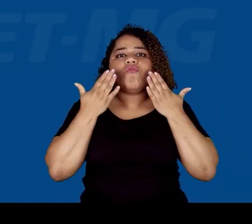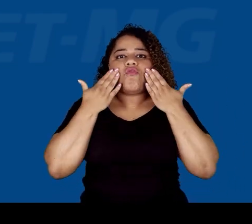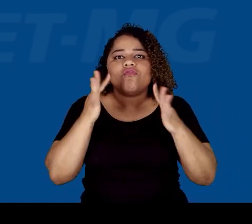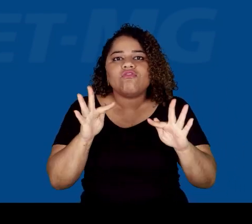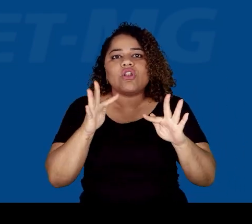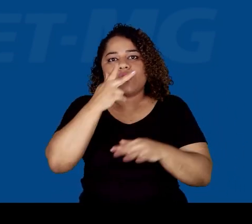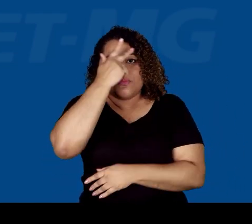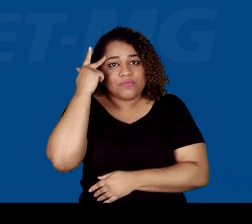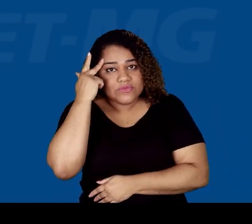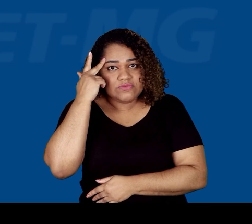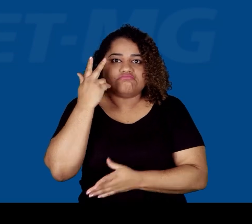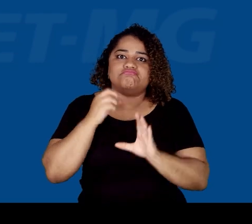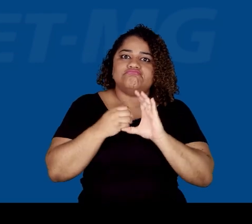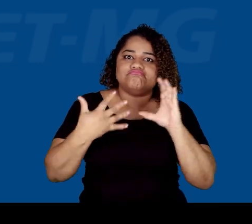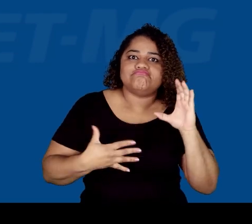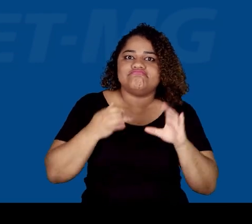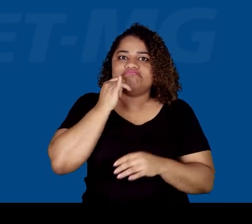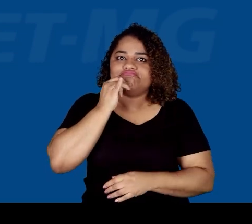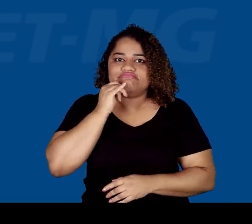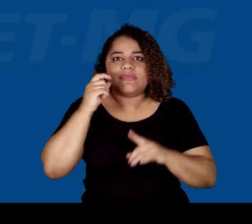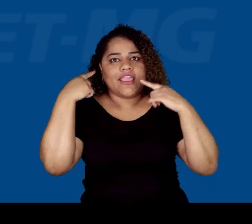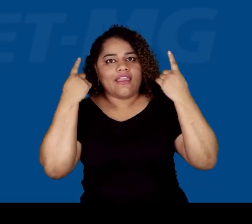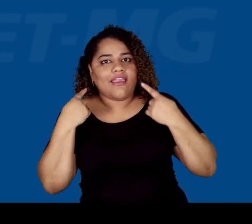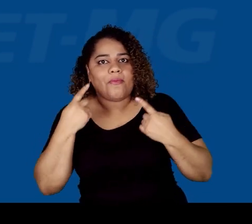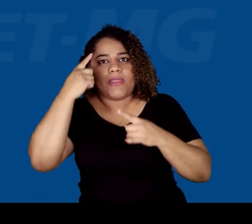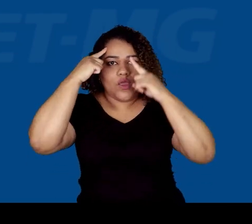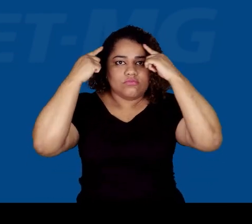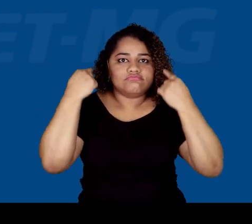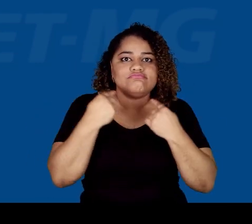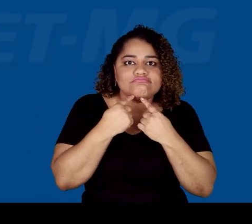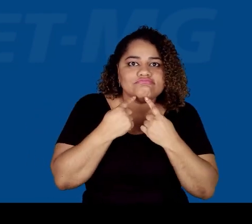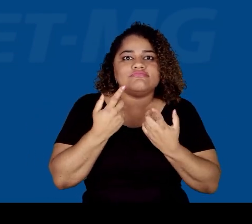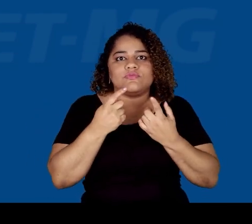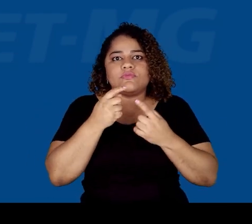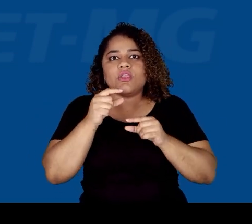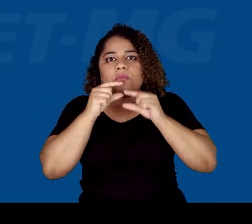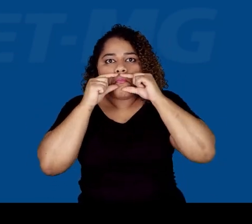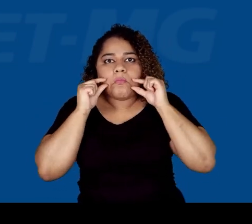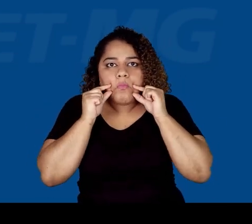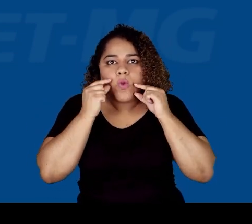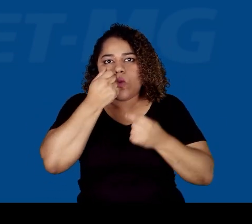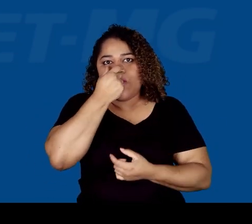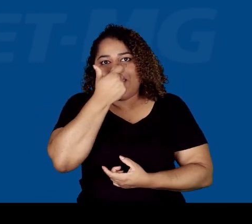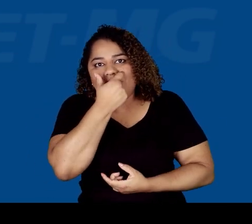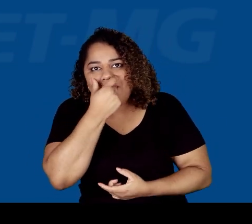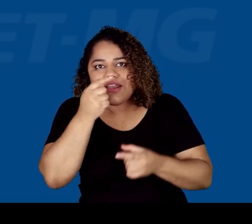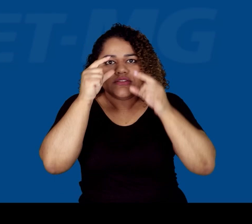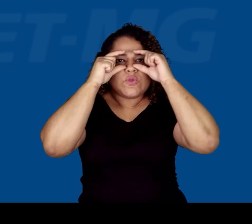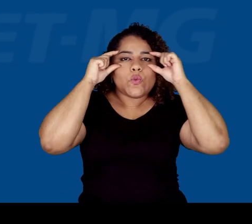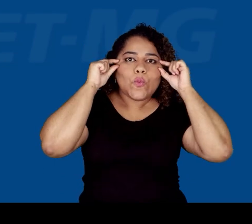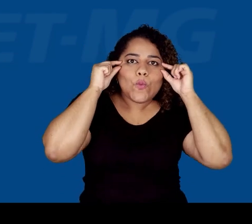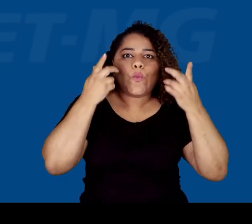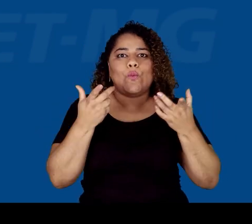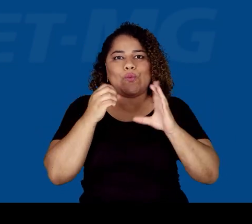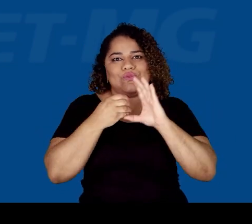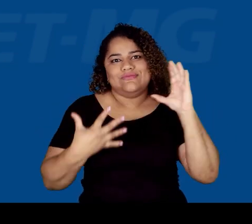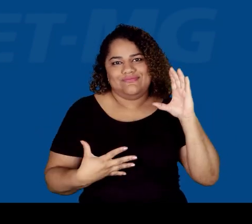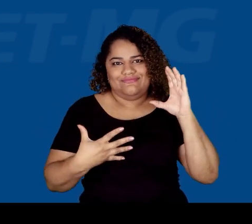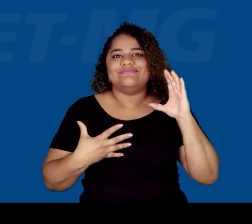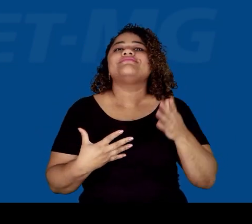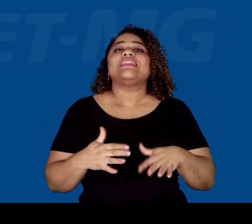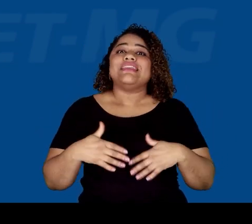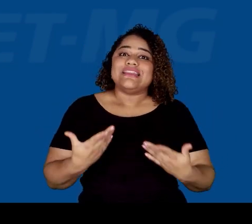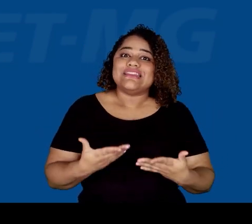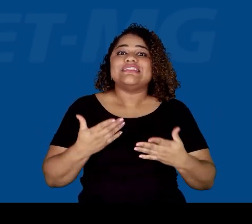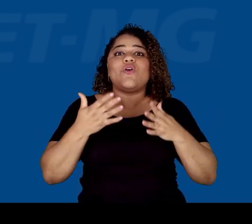pessoas, como por exemplo, na cor da pele, na textura dos cabelos, na formação da face, dos olhos, do nariz